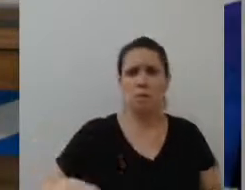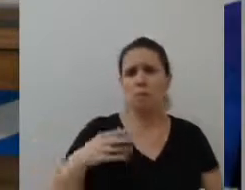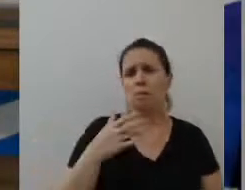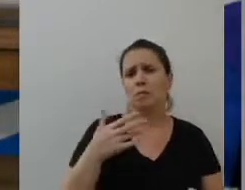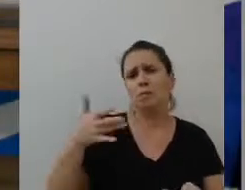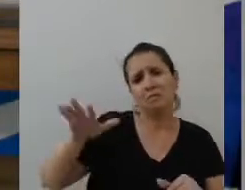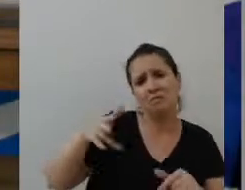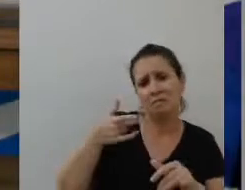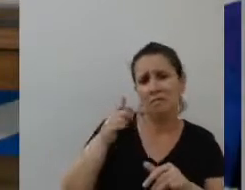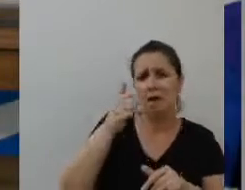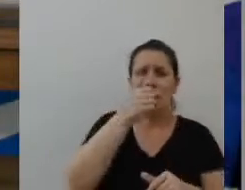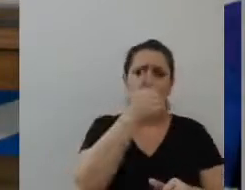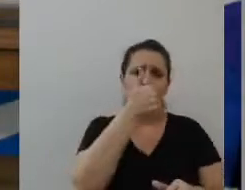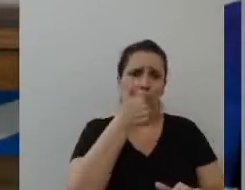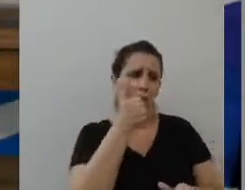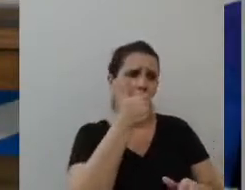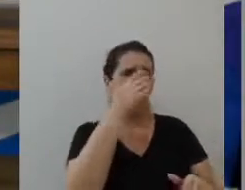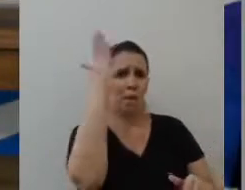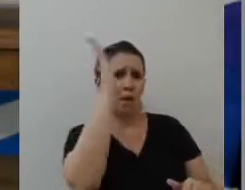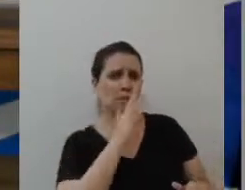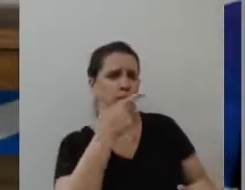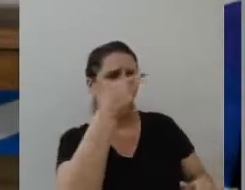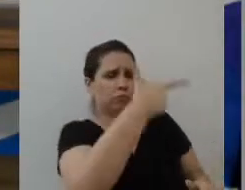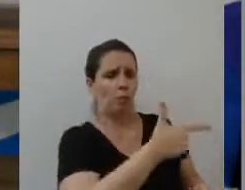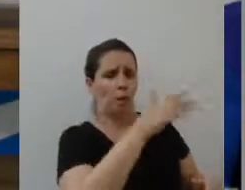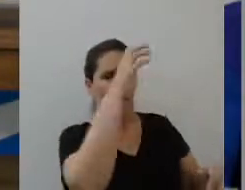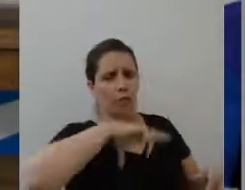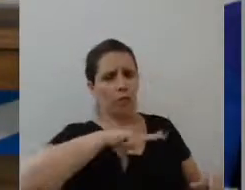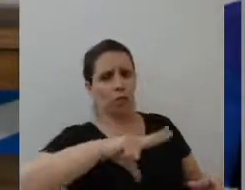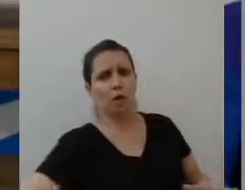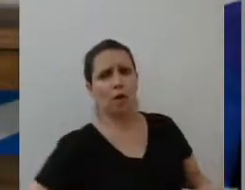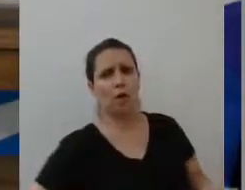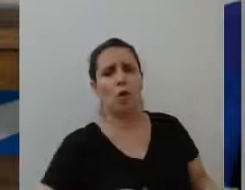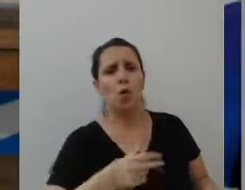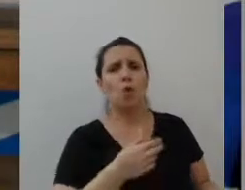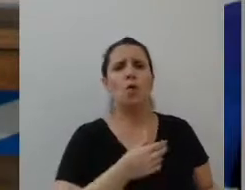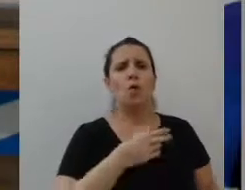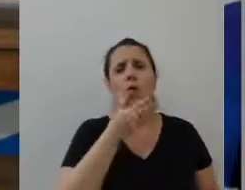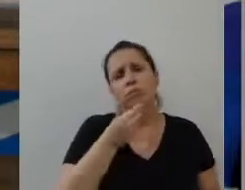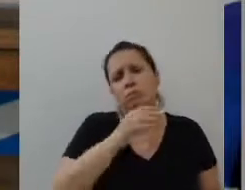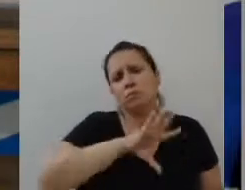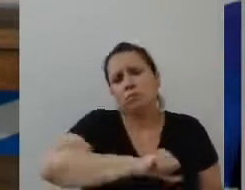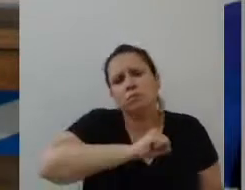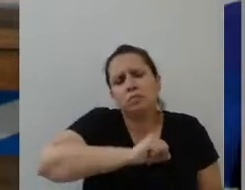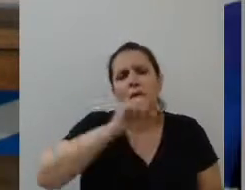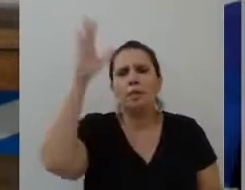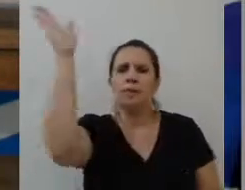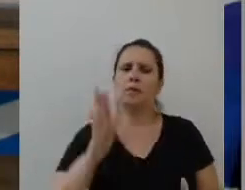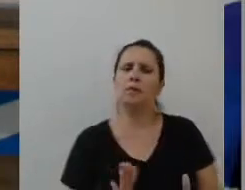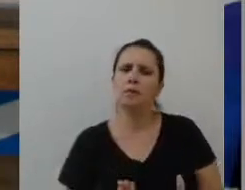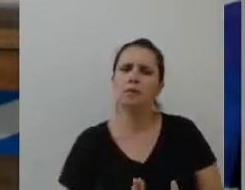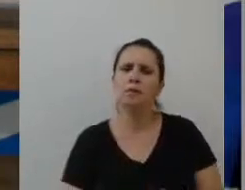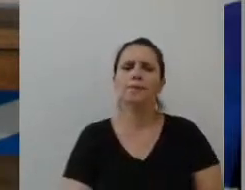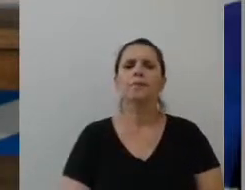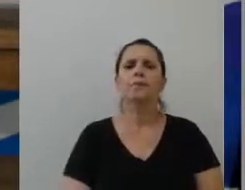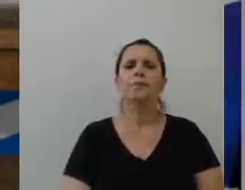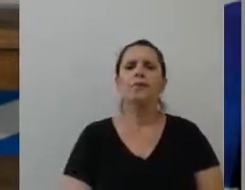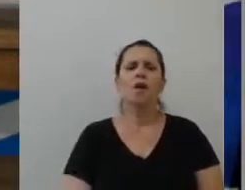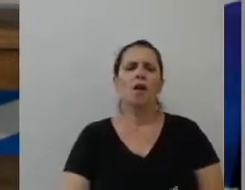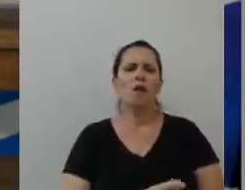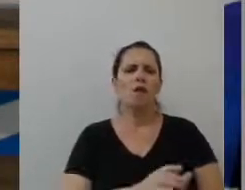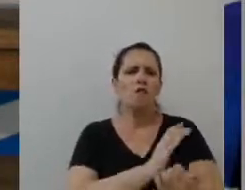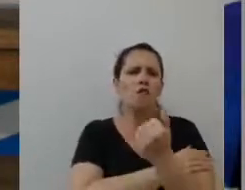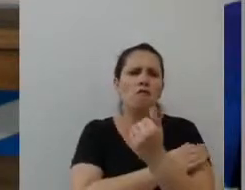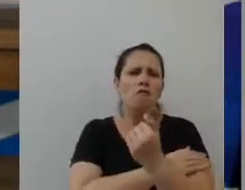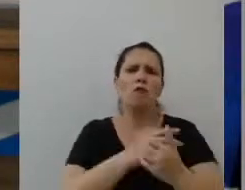subjetiva do cara. O cara era completamente apaixonado pelo Brasil. Beleza? Digo mais. Uma coisa muito forte dentro